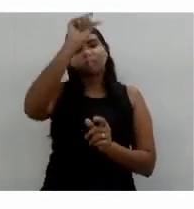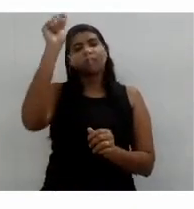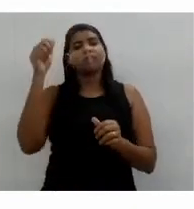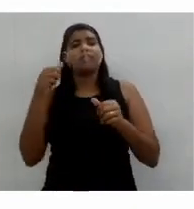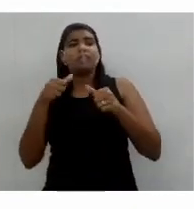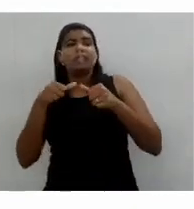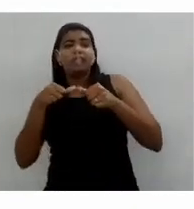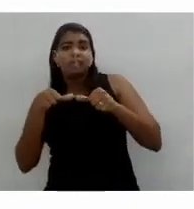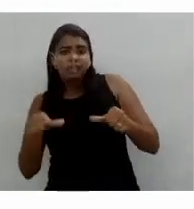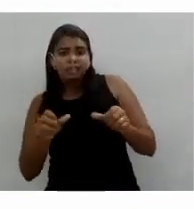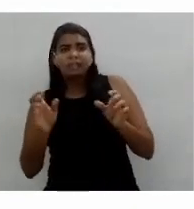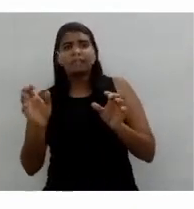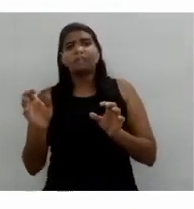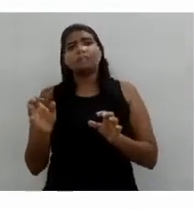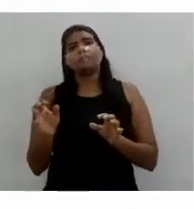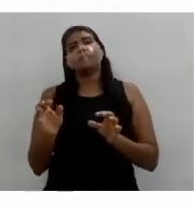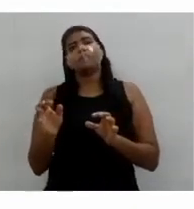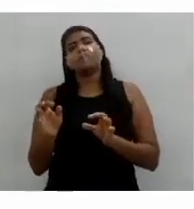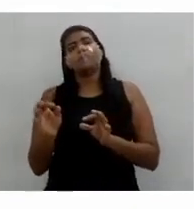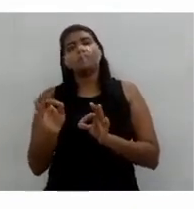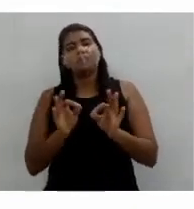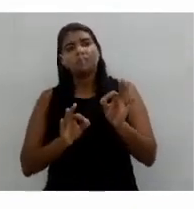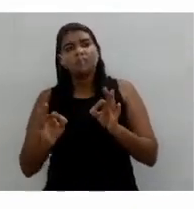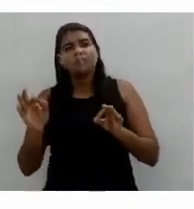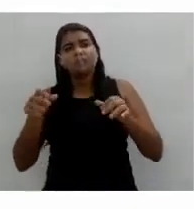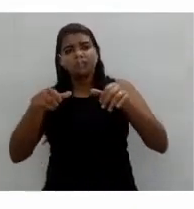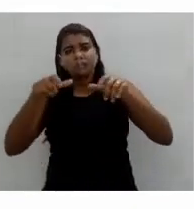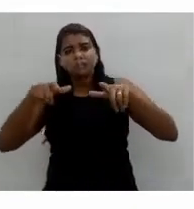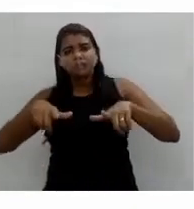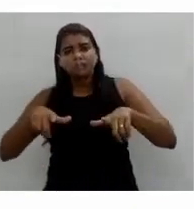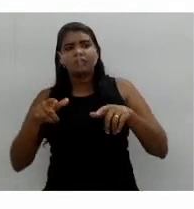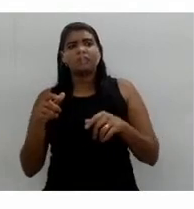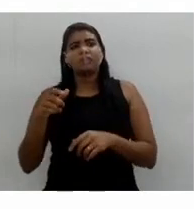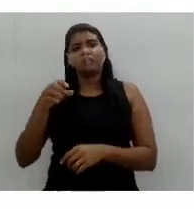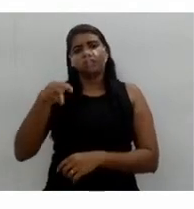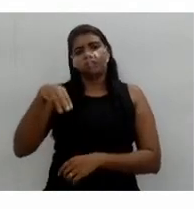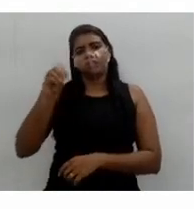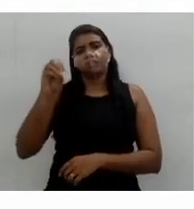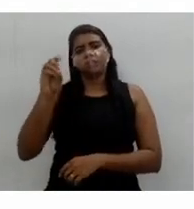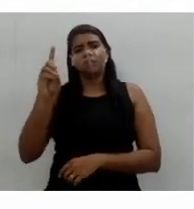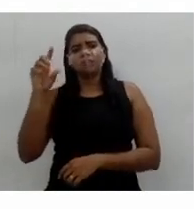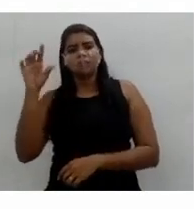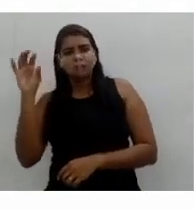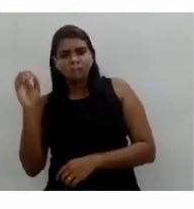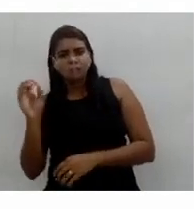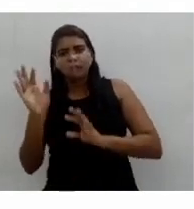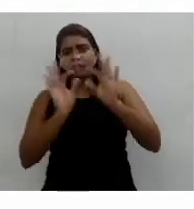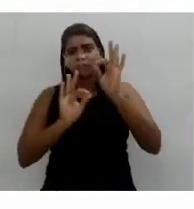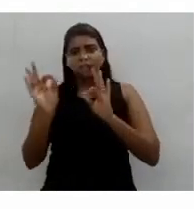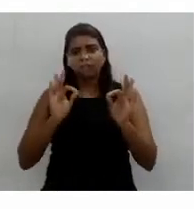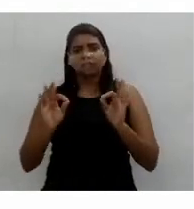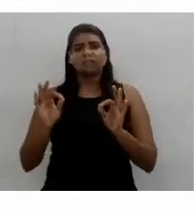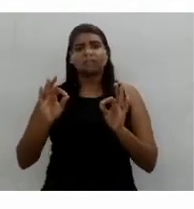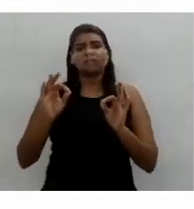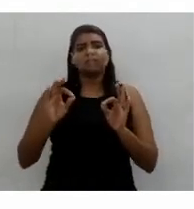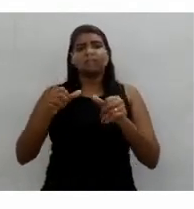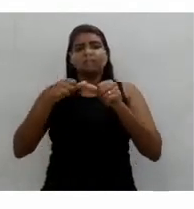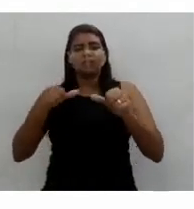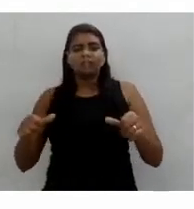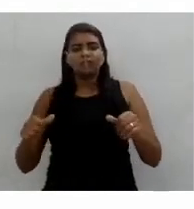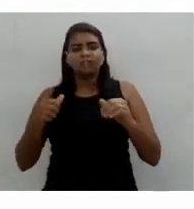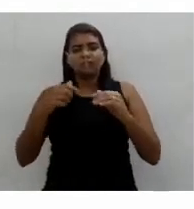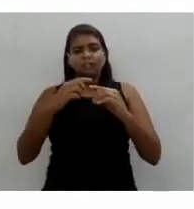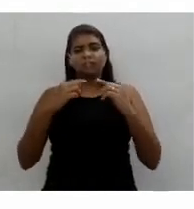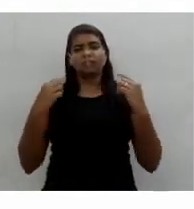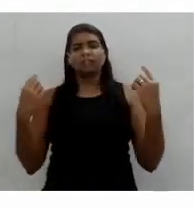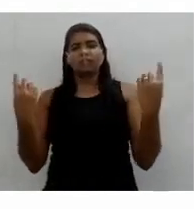ficou orbitando no módulo de comando ao redor da Lua, enquanto os outros